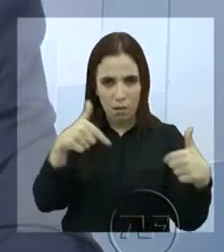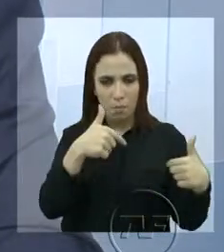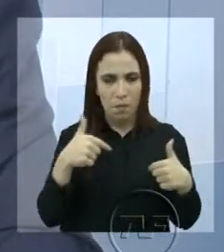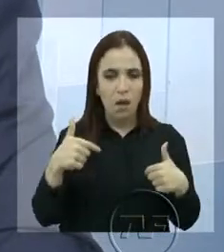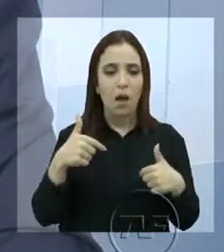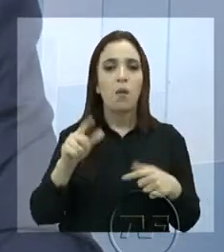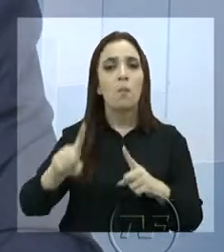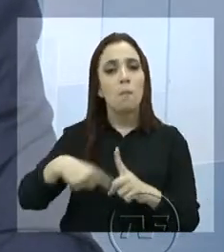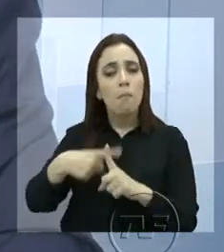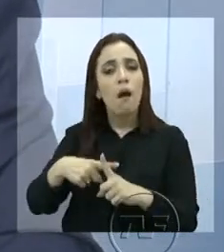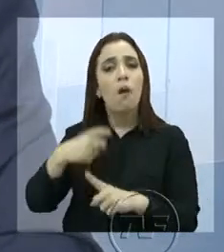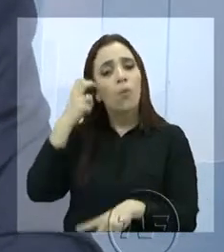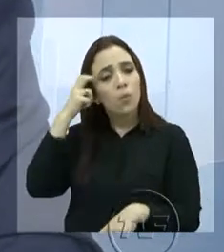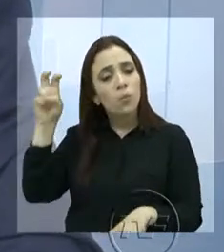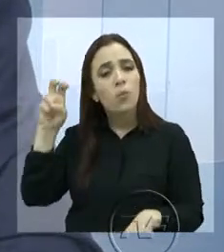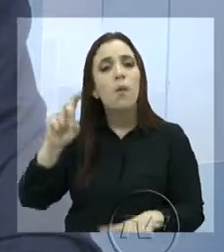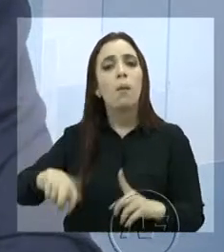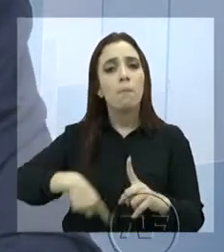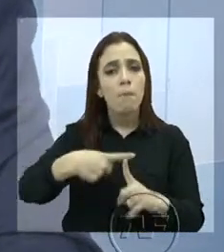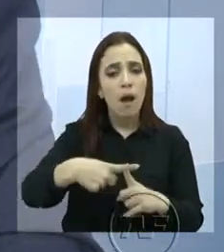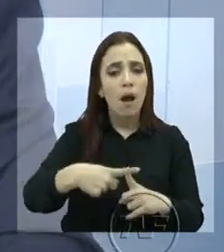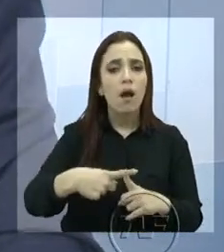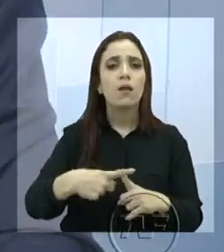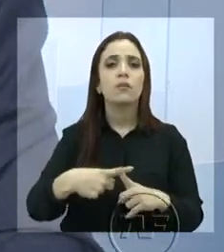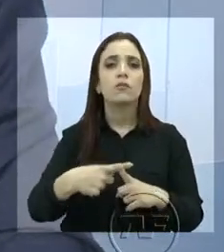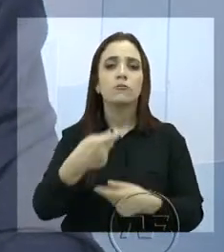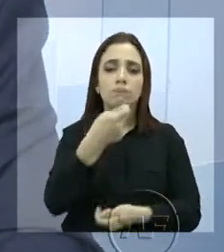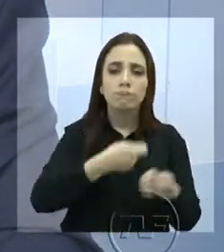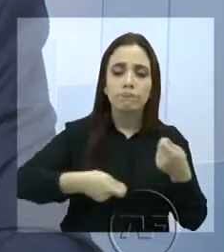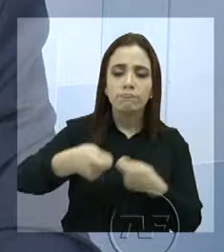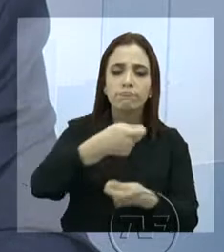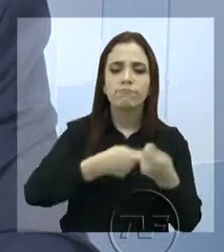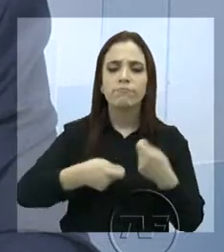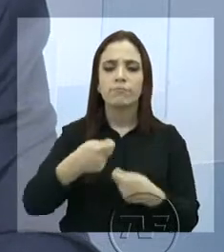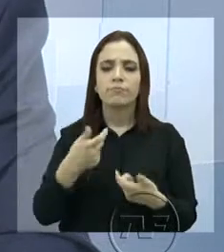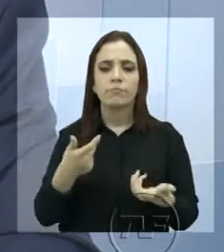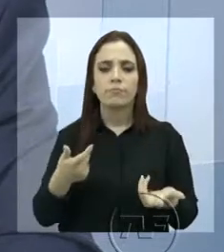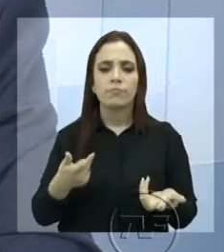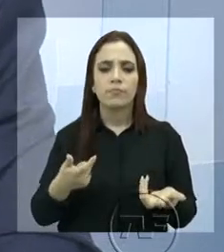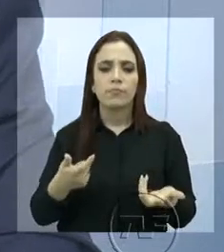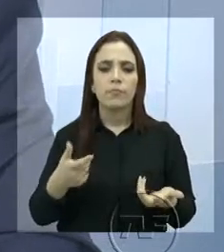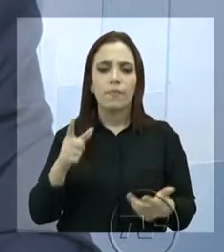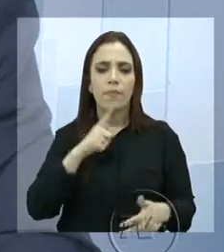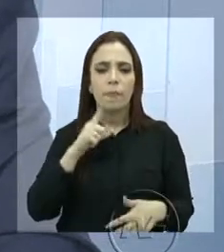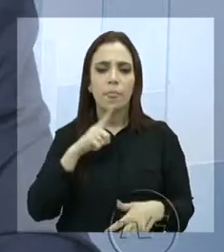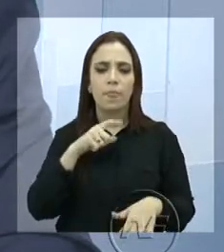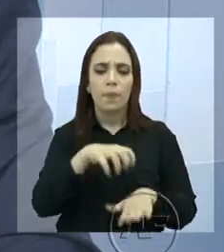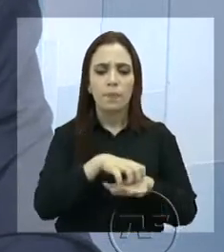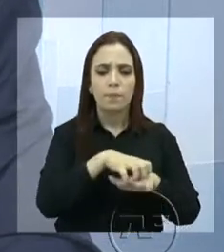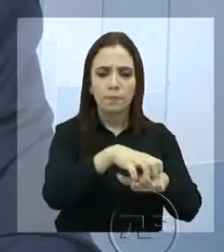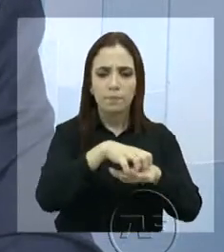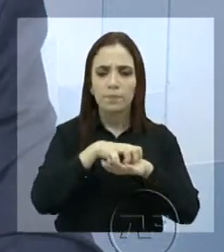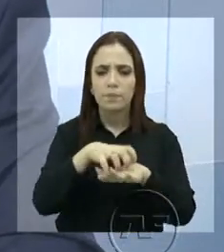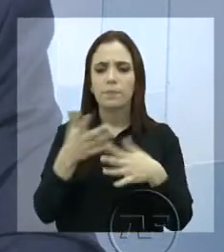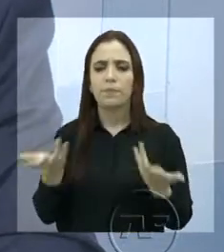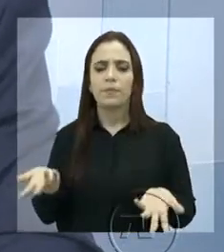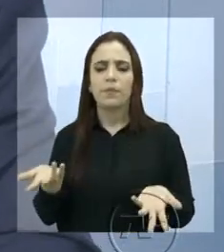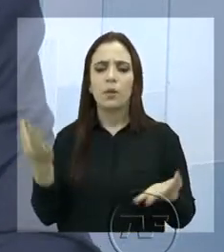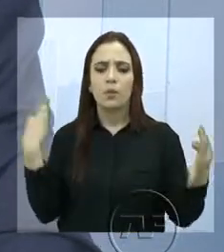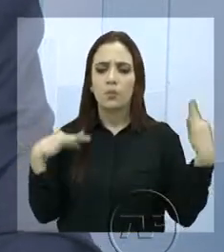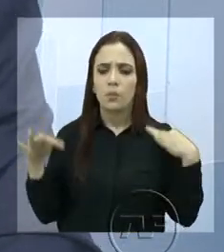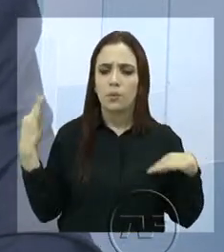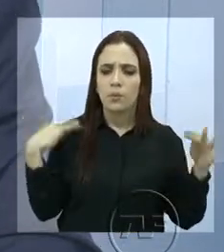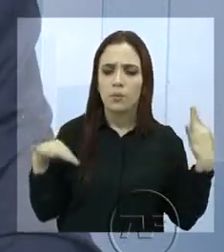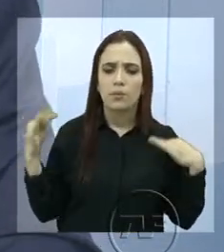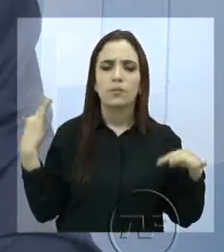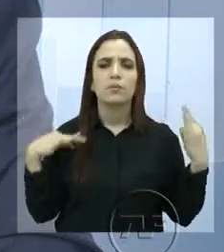Paulo. Ela é realmente uma força produtiva. Ela emprega o sistema de transporte, pessoas da área de